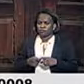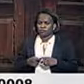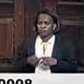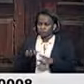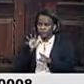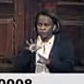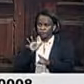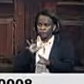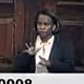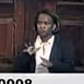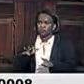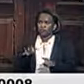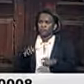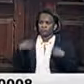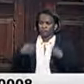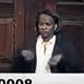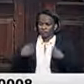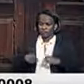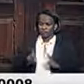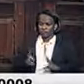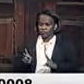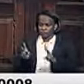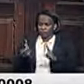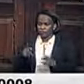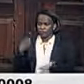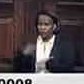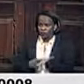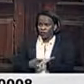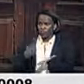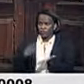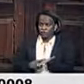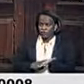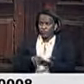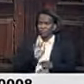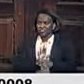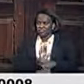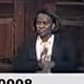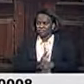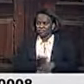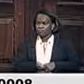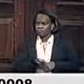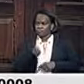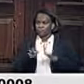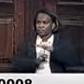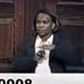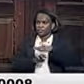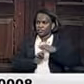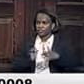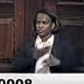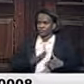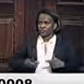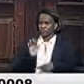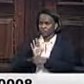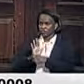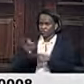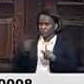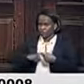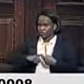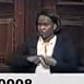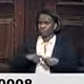compelindo a que haja sempre acordos em benefício das concessionárias,